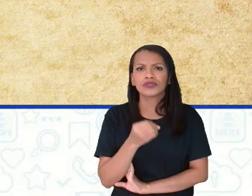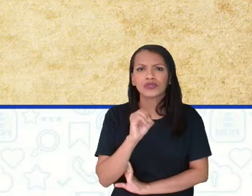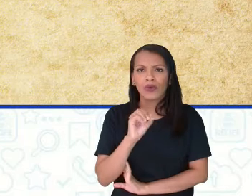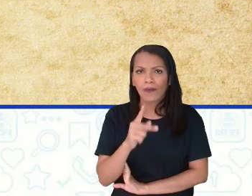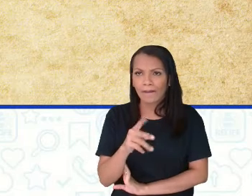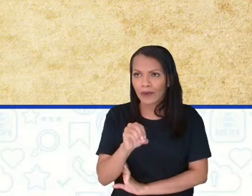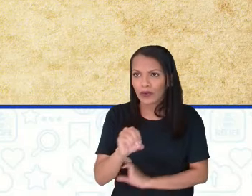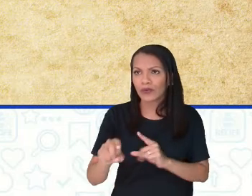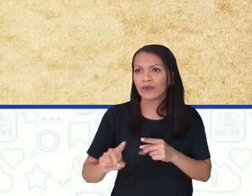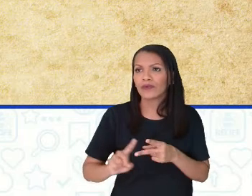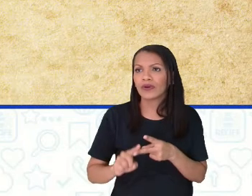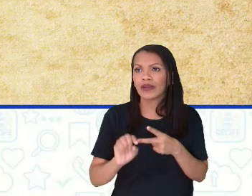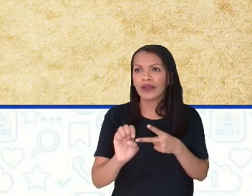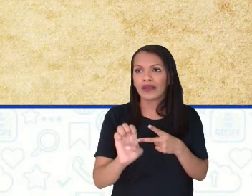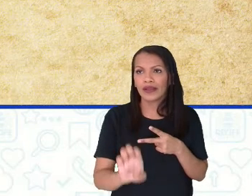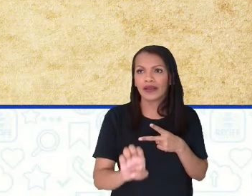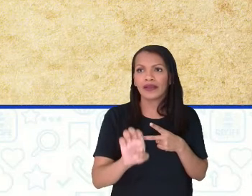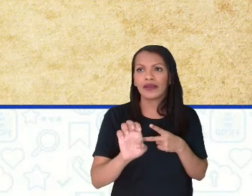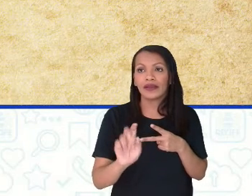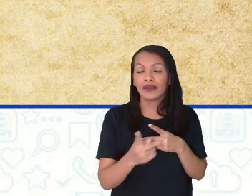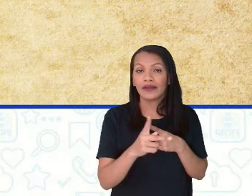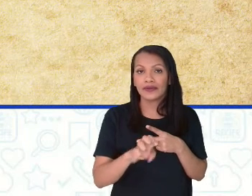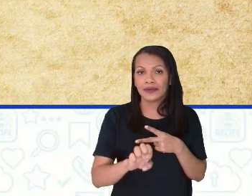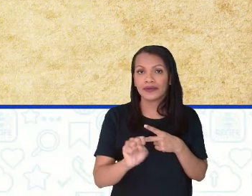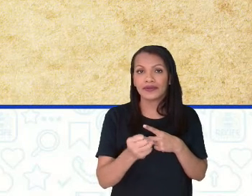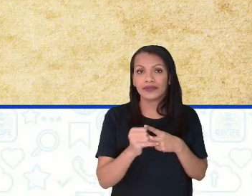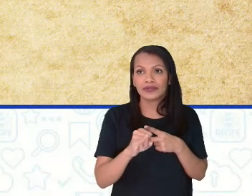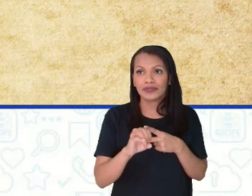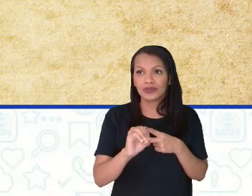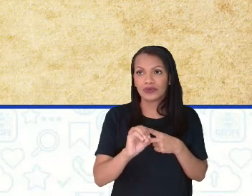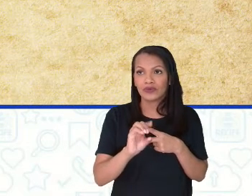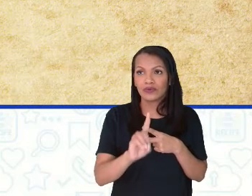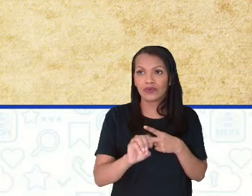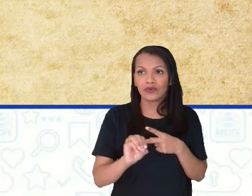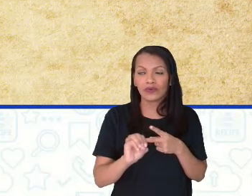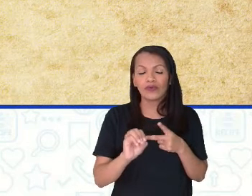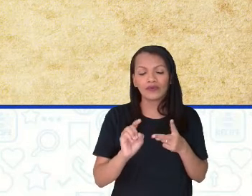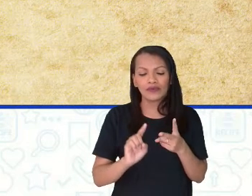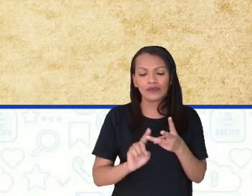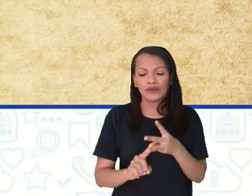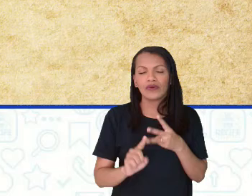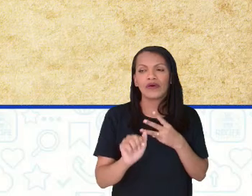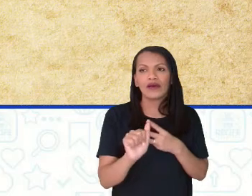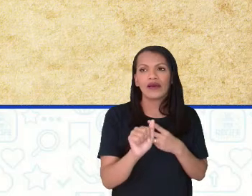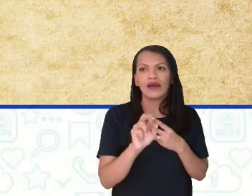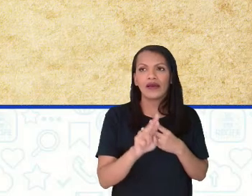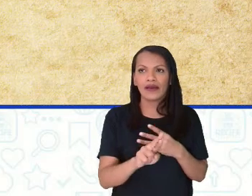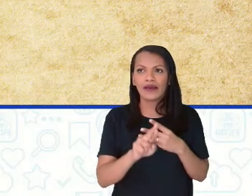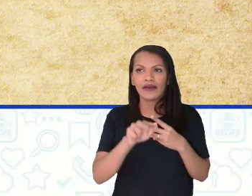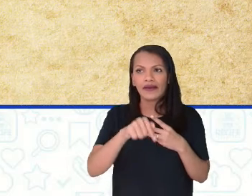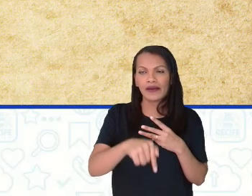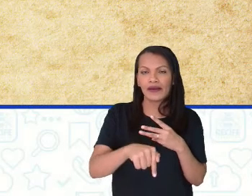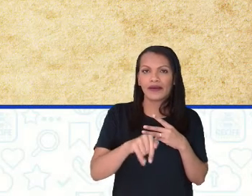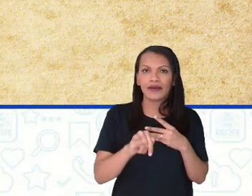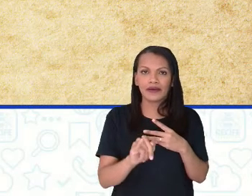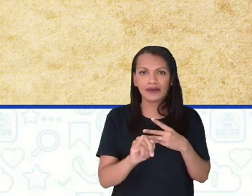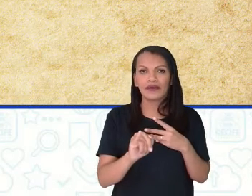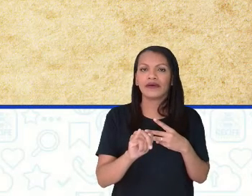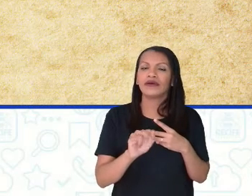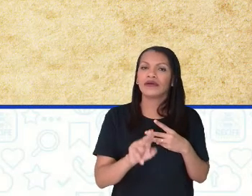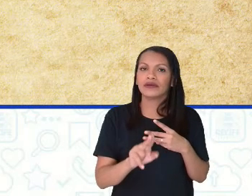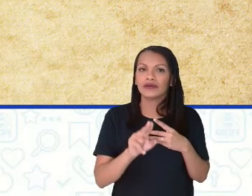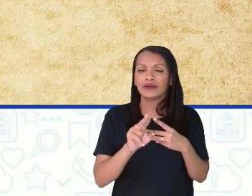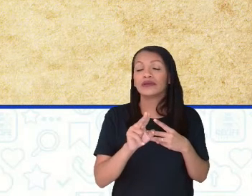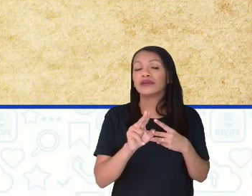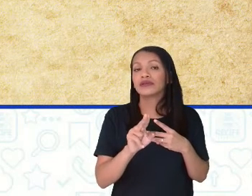onde a liberdade de expressão era limitada. Então, você ainda tem o quê? uma crítica, uma construção ali